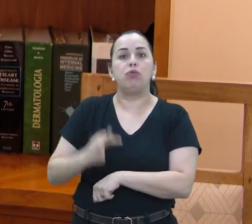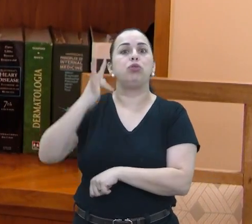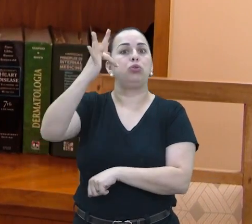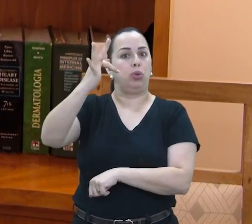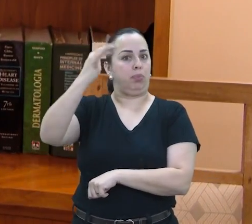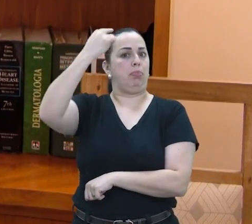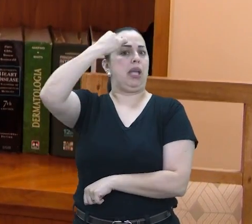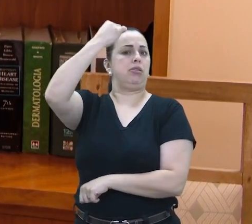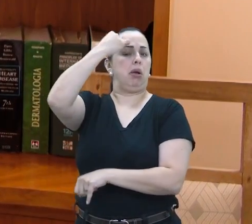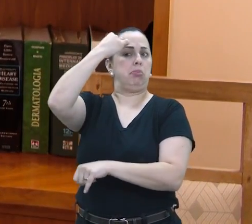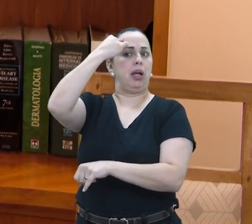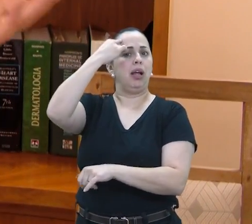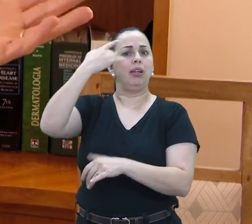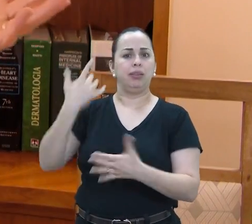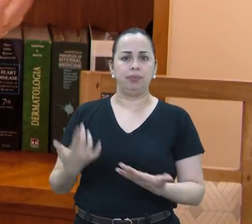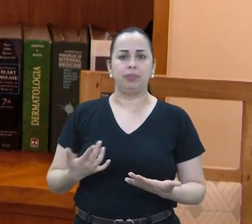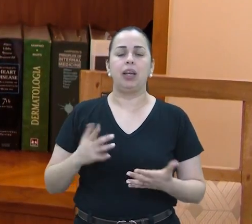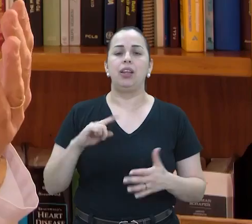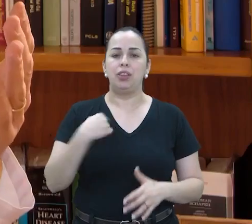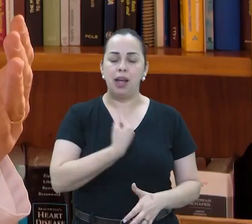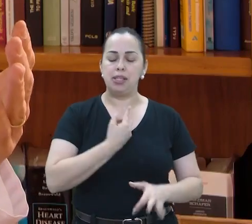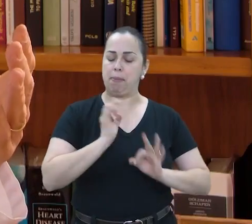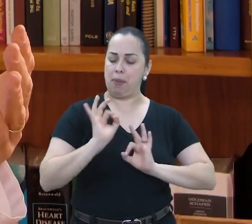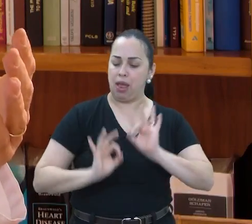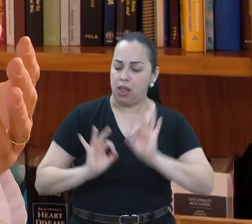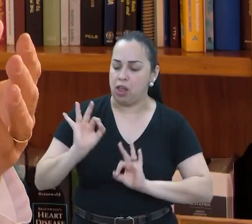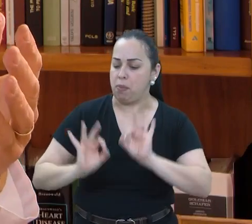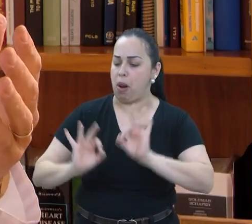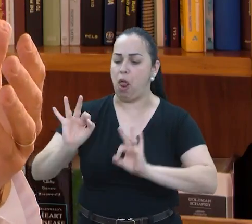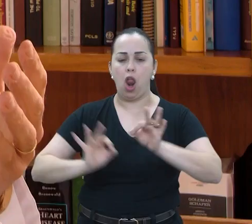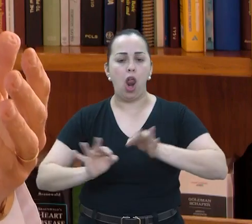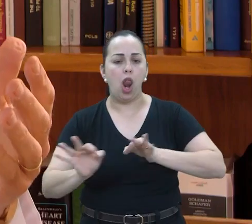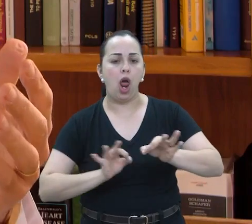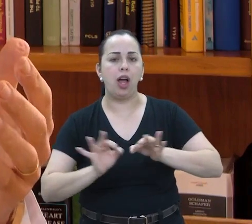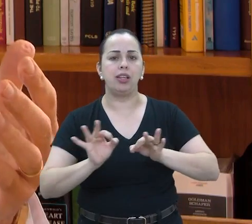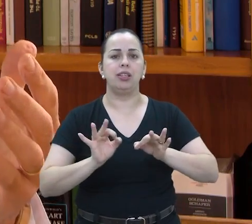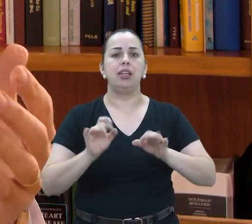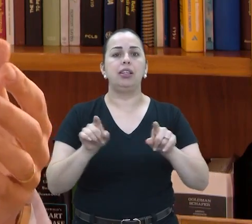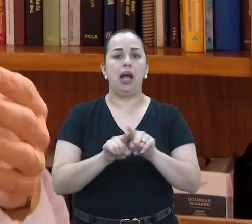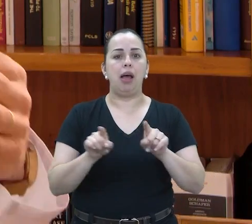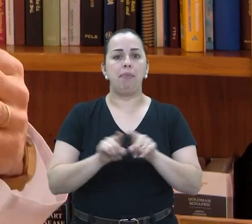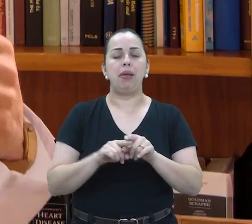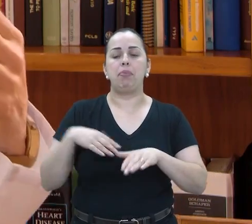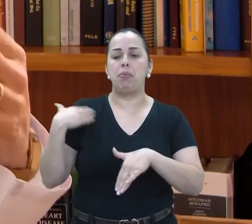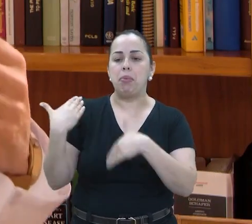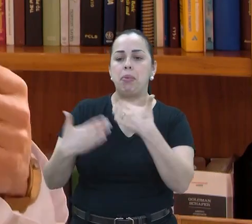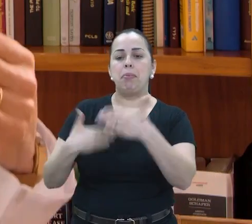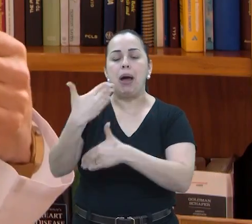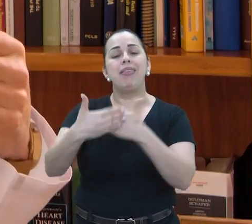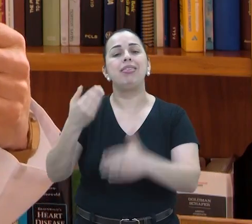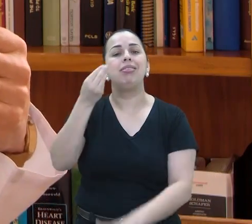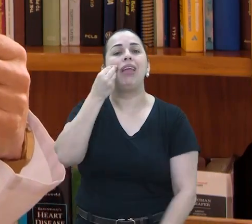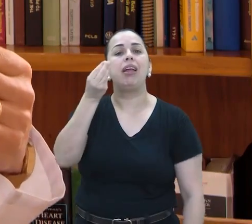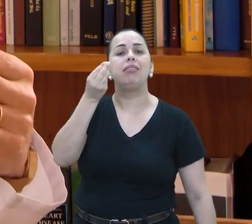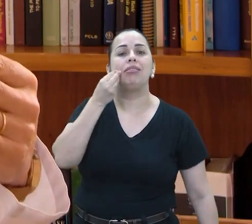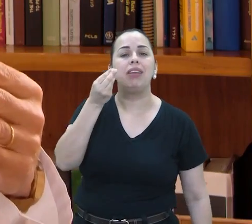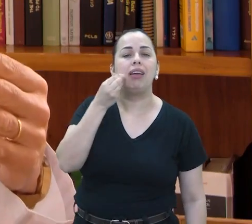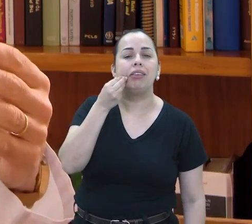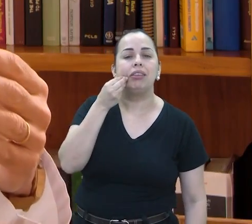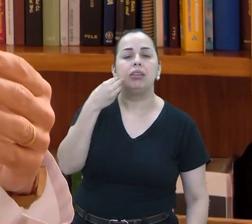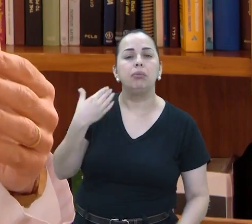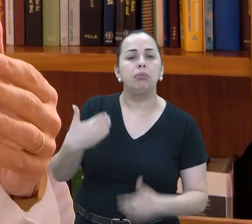no futuro quando atingimos a velhice. A gente se planeja para tentar, a gente faz a medicina preventiva para